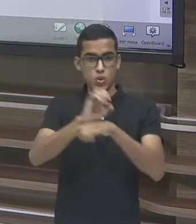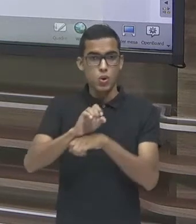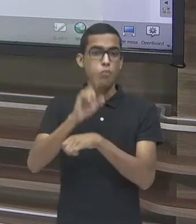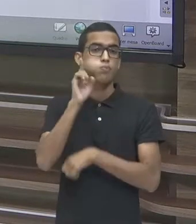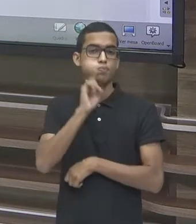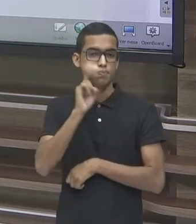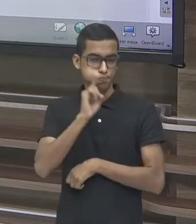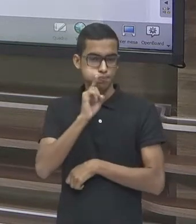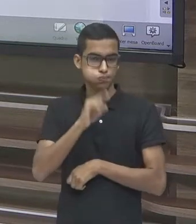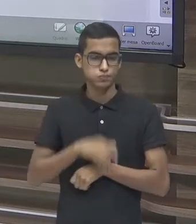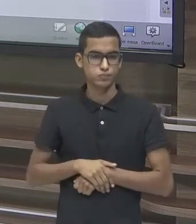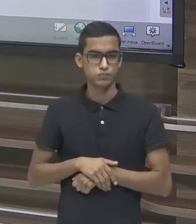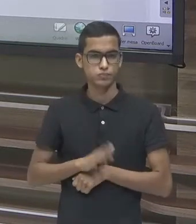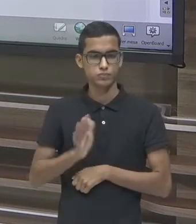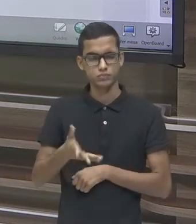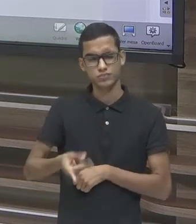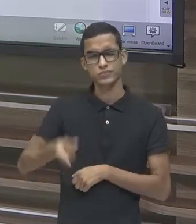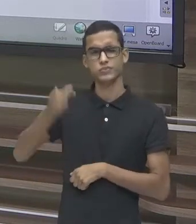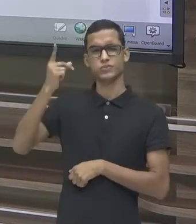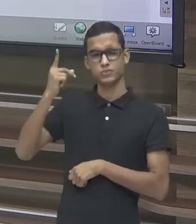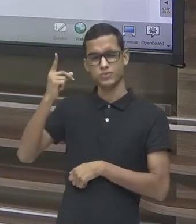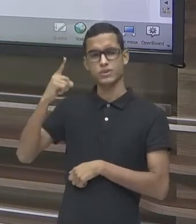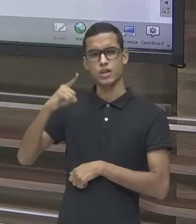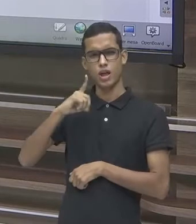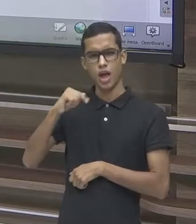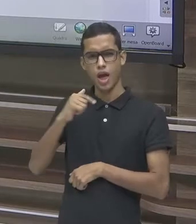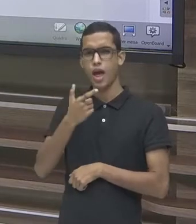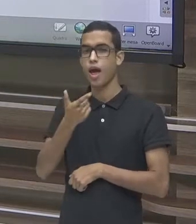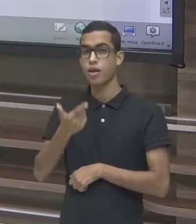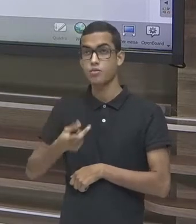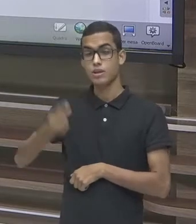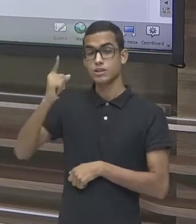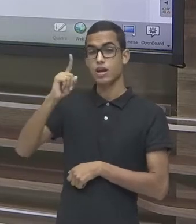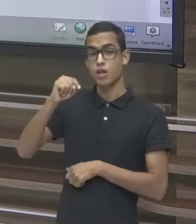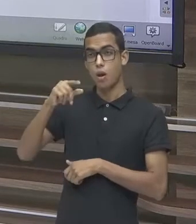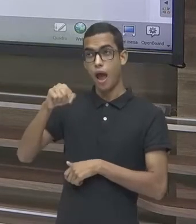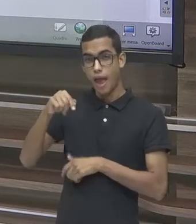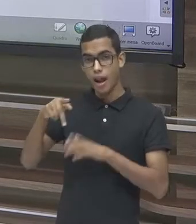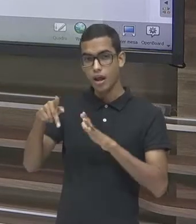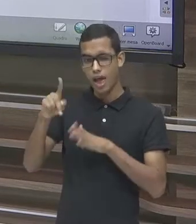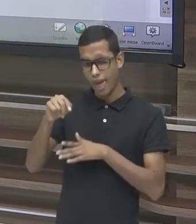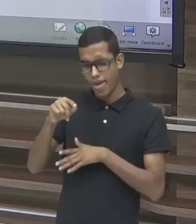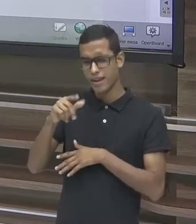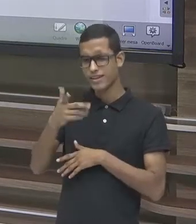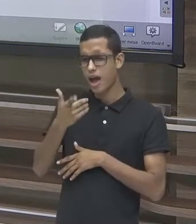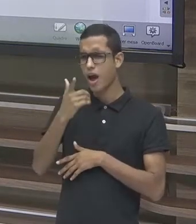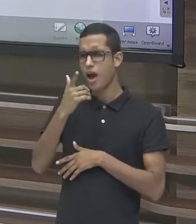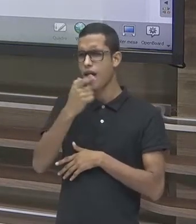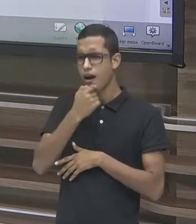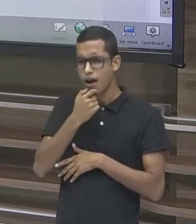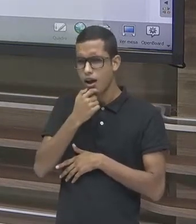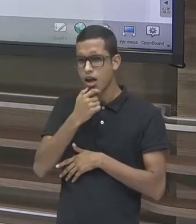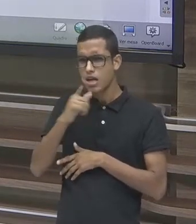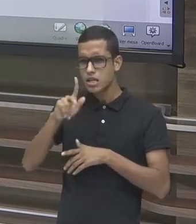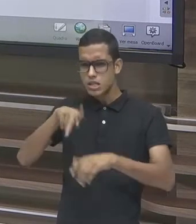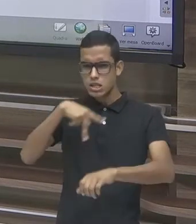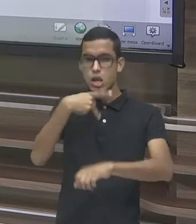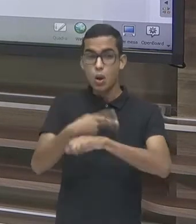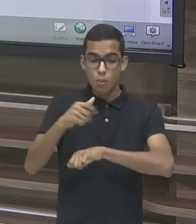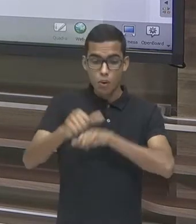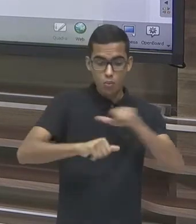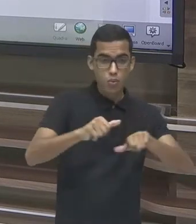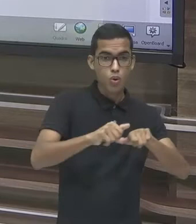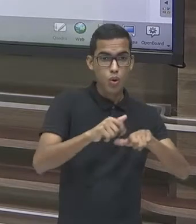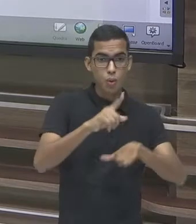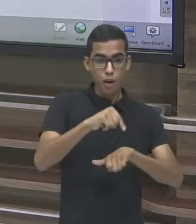né, de território que pertencia à Inglaterra e hoje em dia, após a independência, pertence então ao país dos Estados Unidos, né,